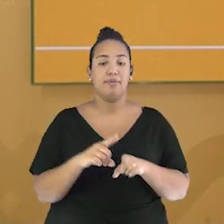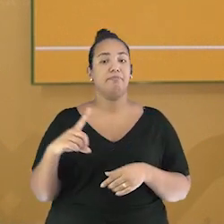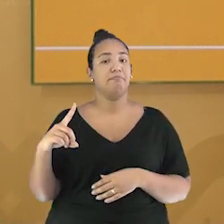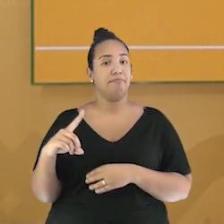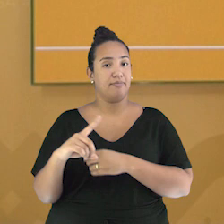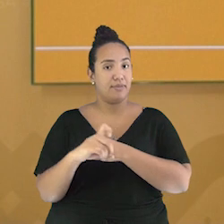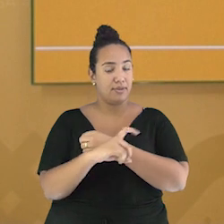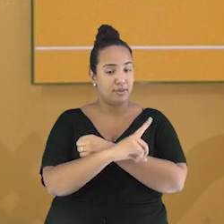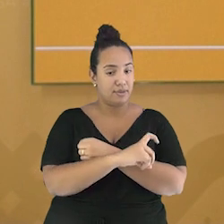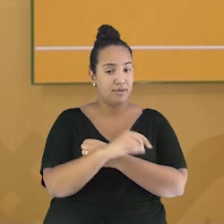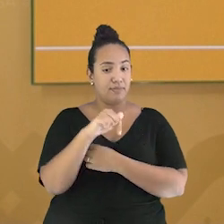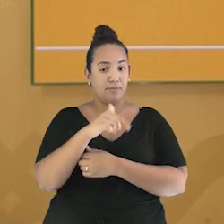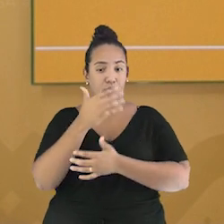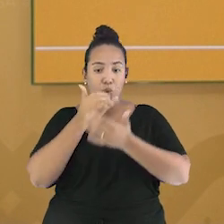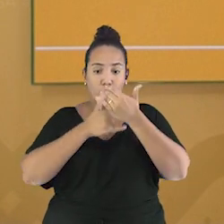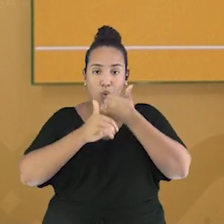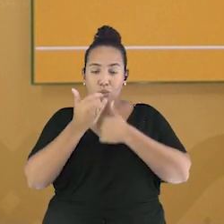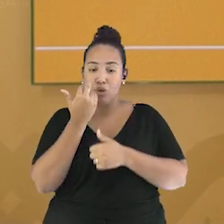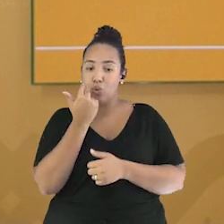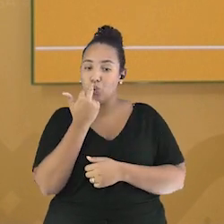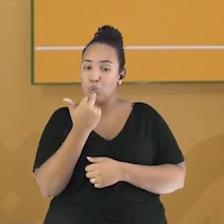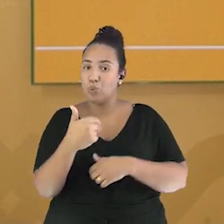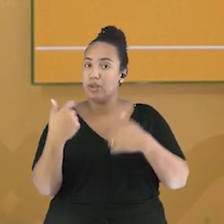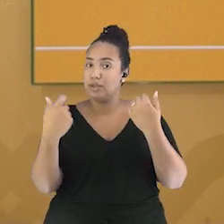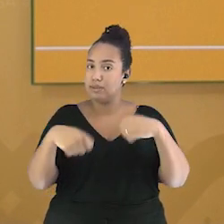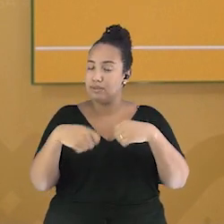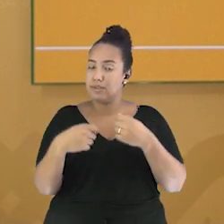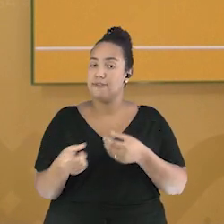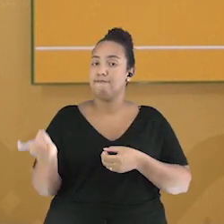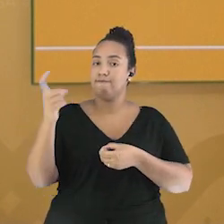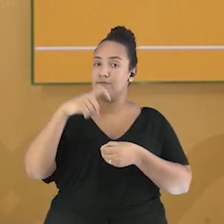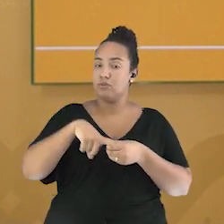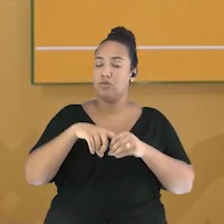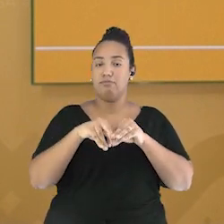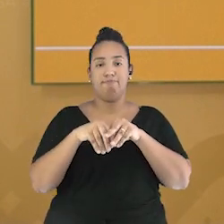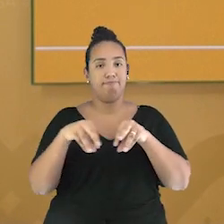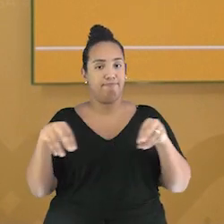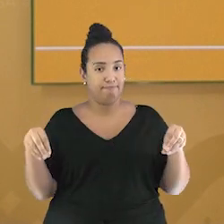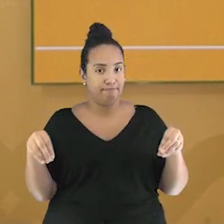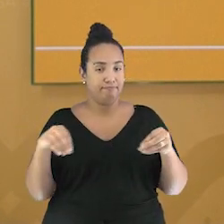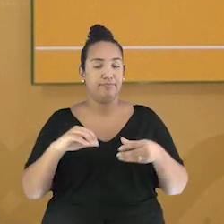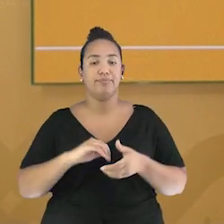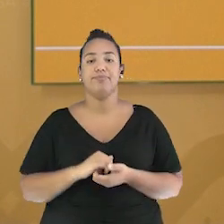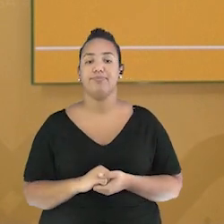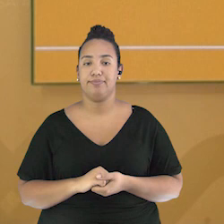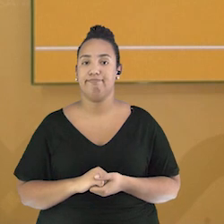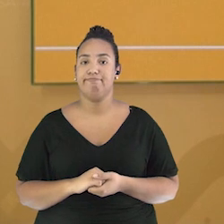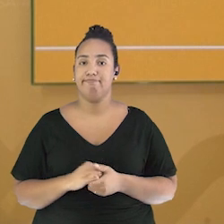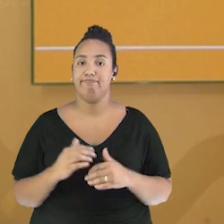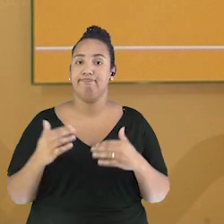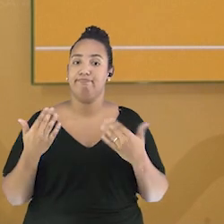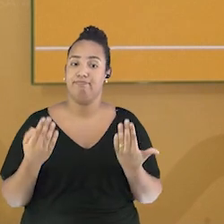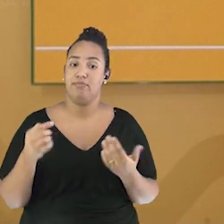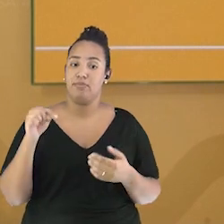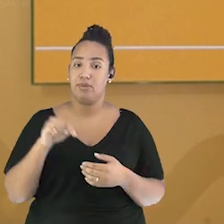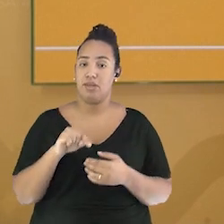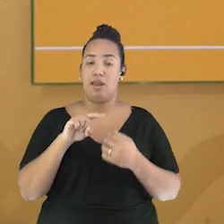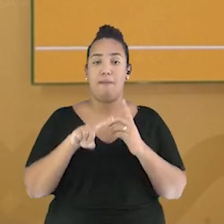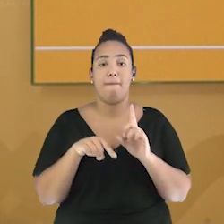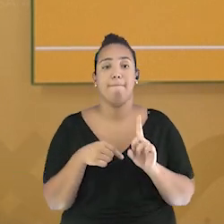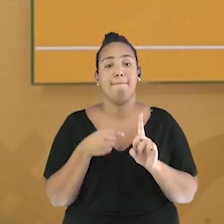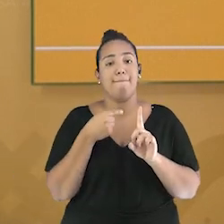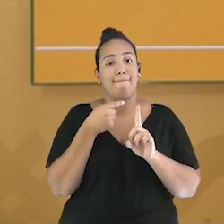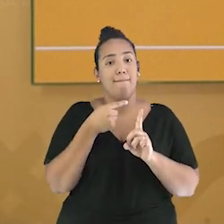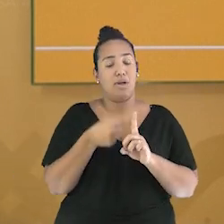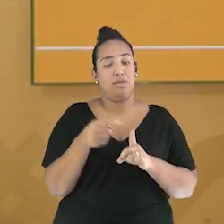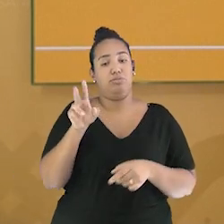Esses consomem os nutrientes que precisam ser devolvidos ao solo, a parte excedente a que sobra